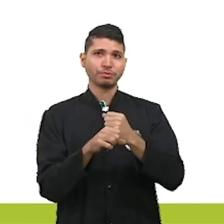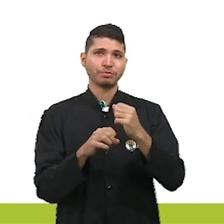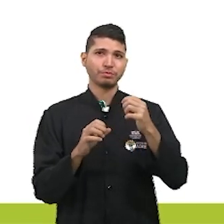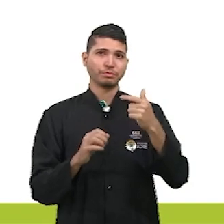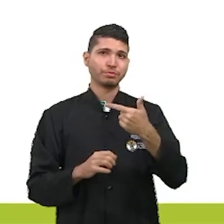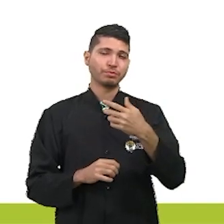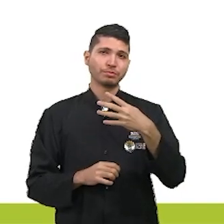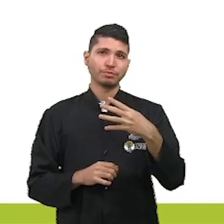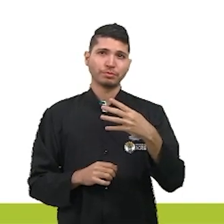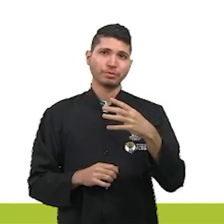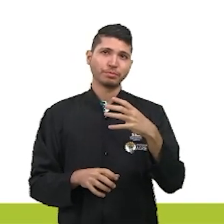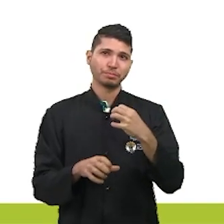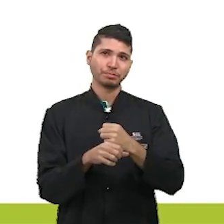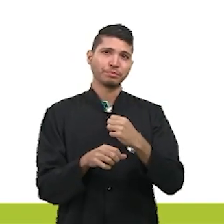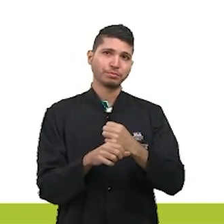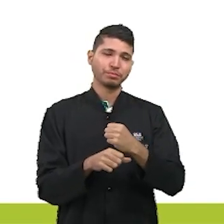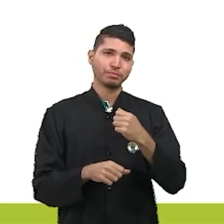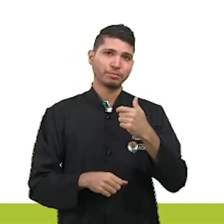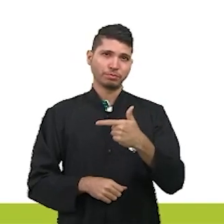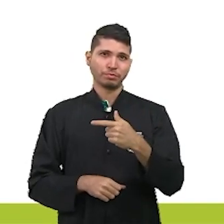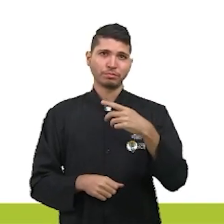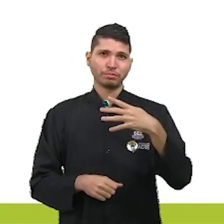24, 24...